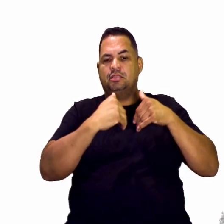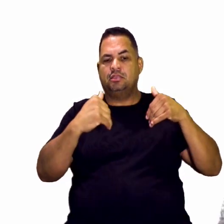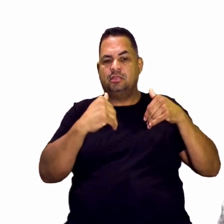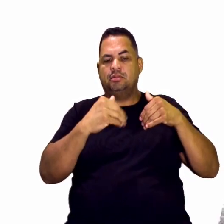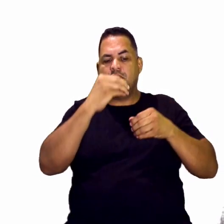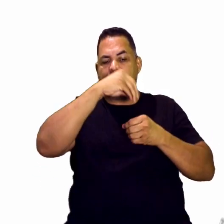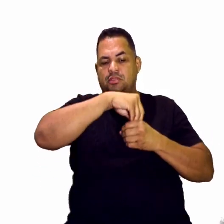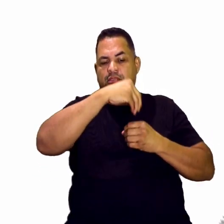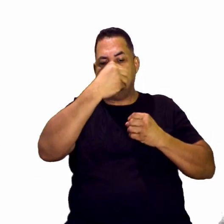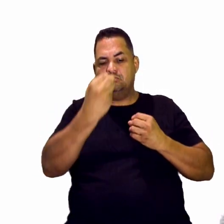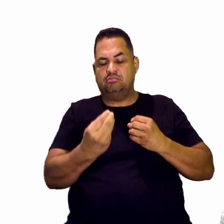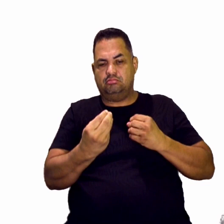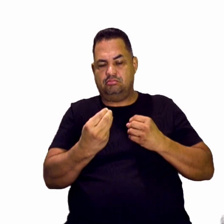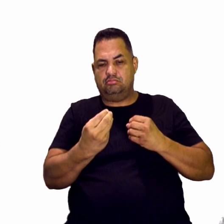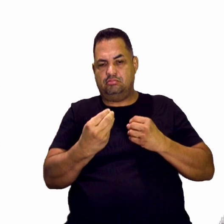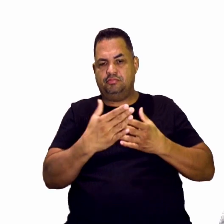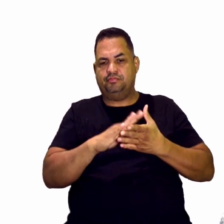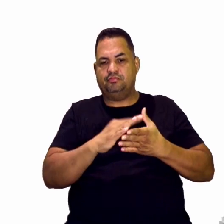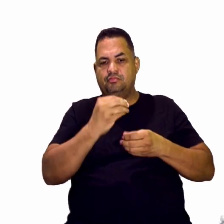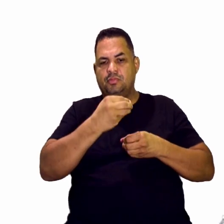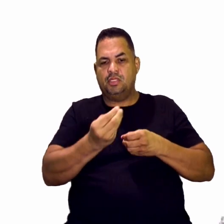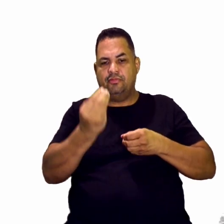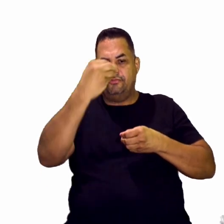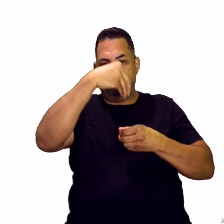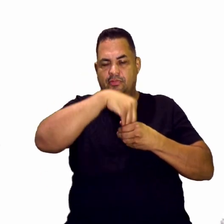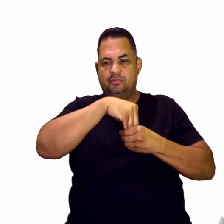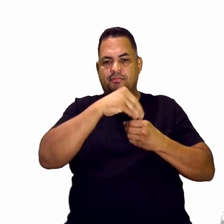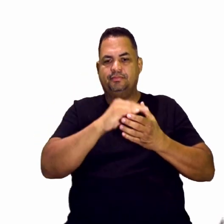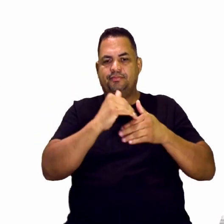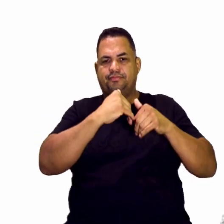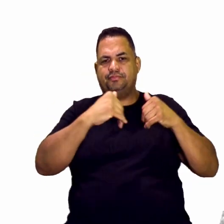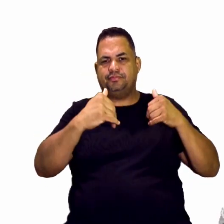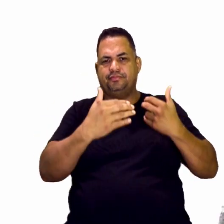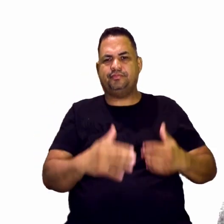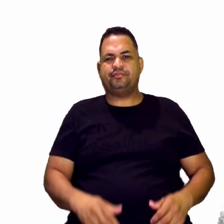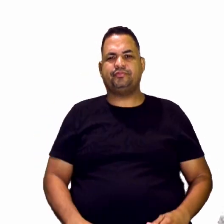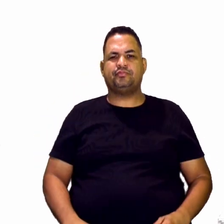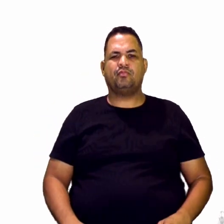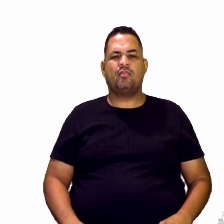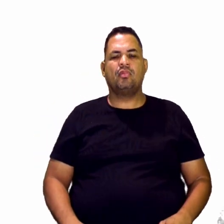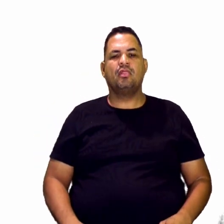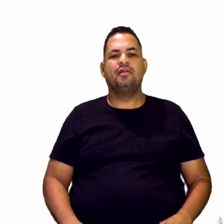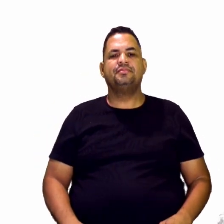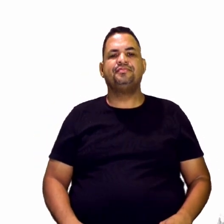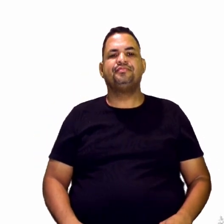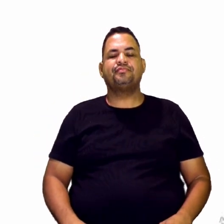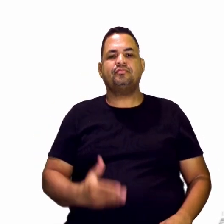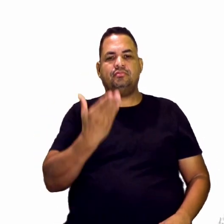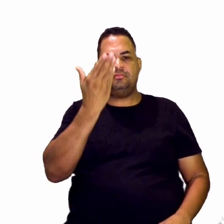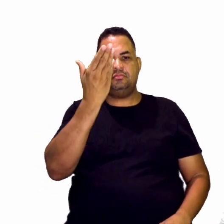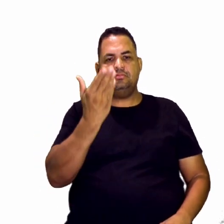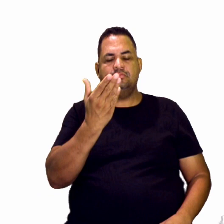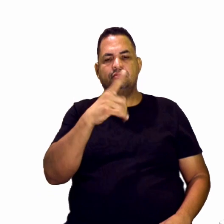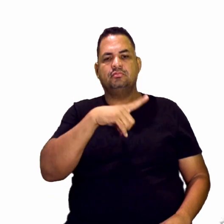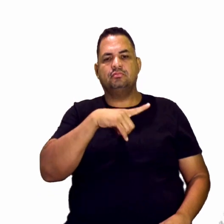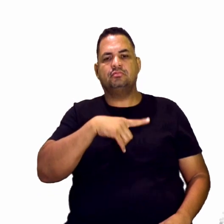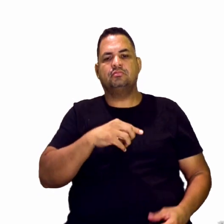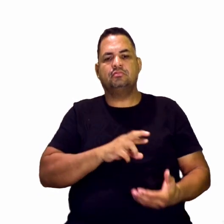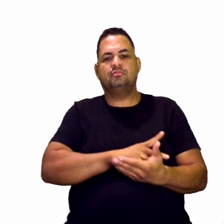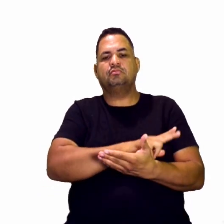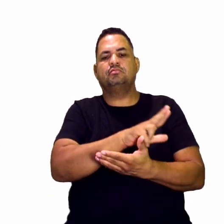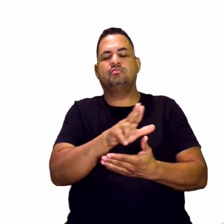fora. Vocês vejam que na membrana plasmática a gente tem várias